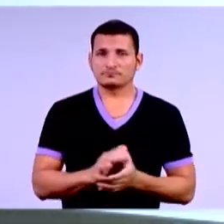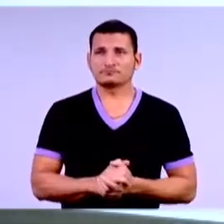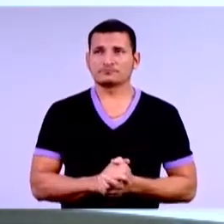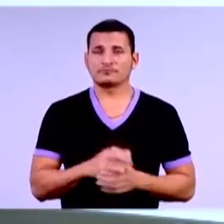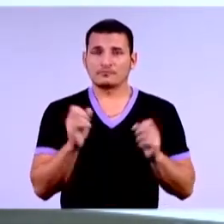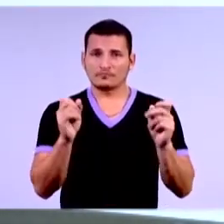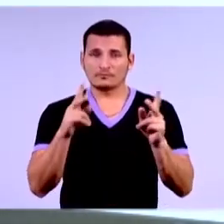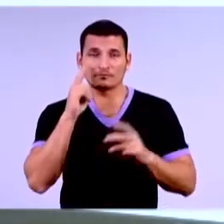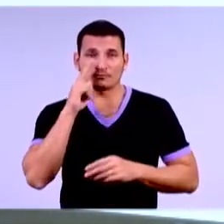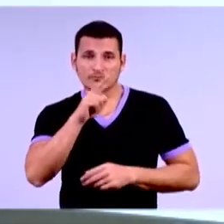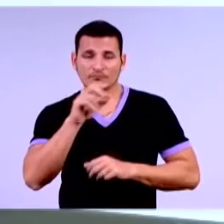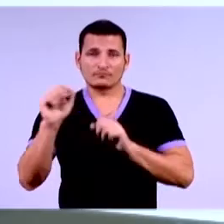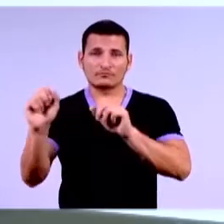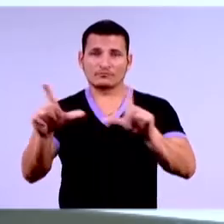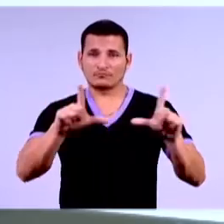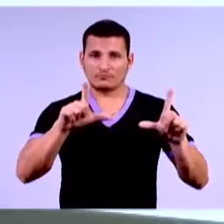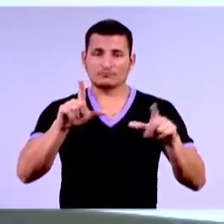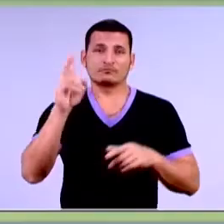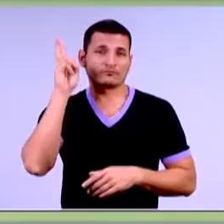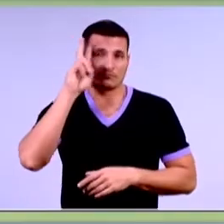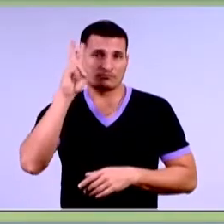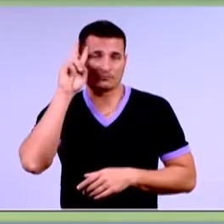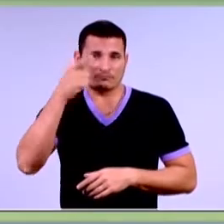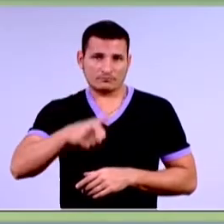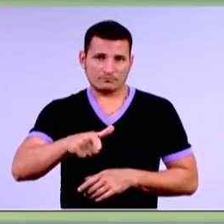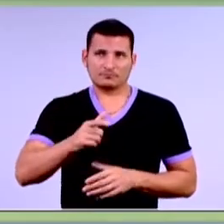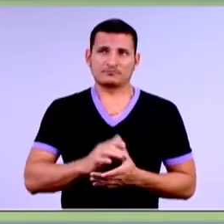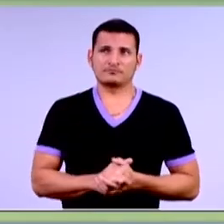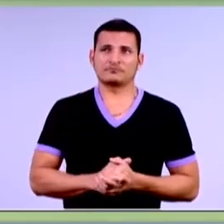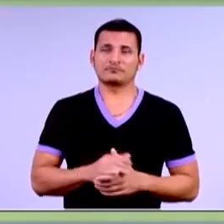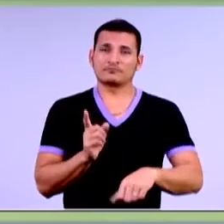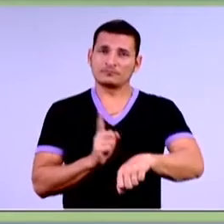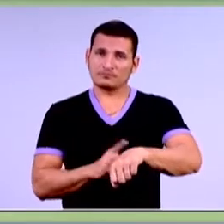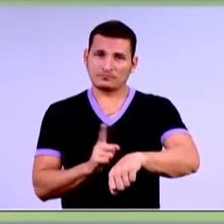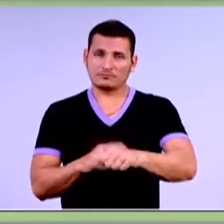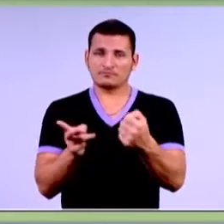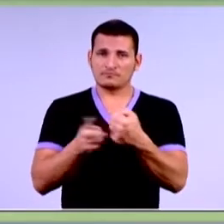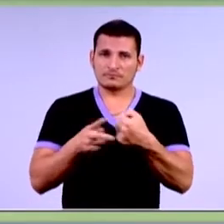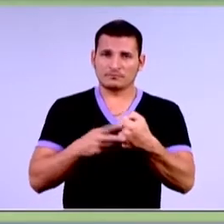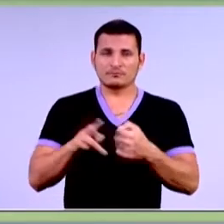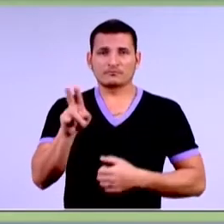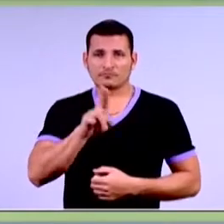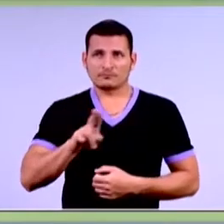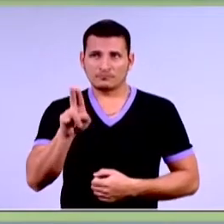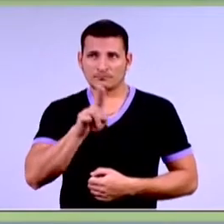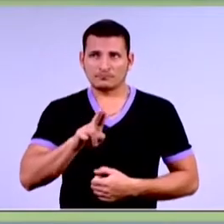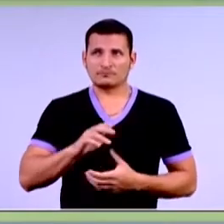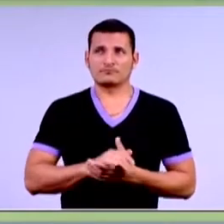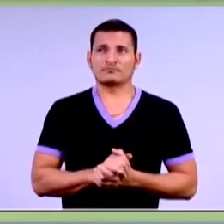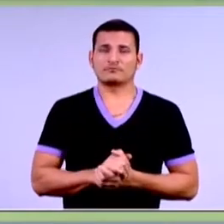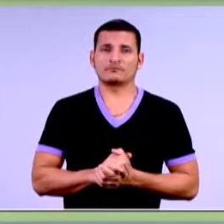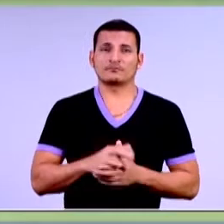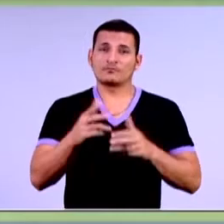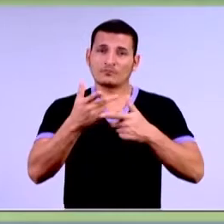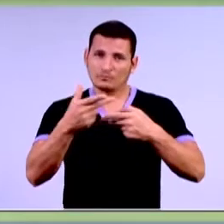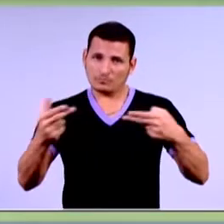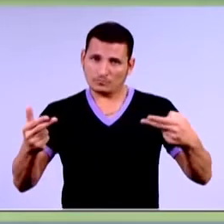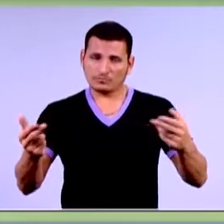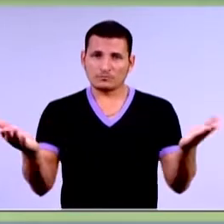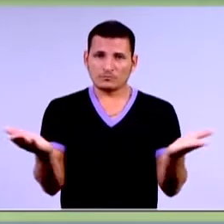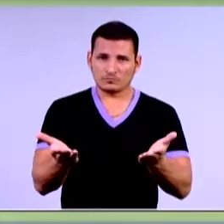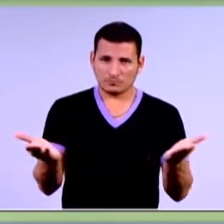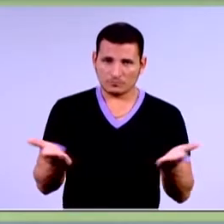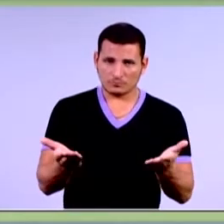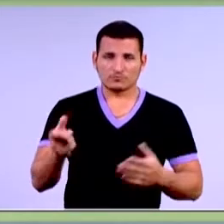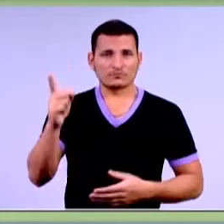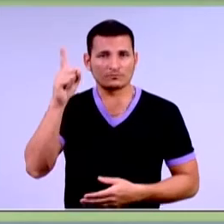dá uma olhadinha nos slides para relembrar isso aí o verbal utilizado para ações do presidente do